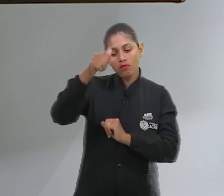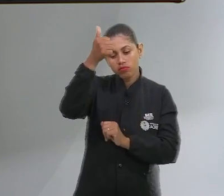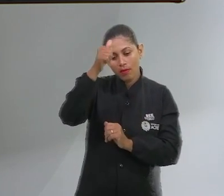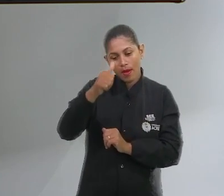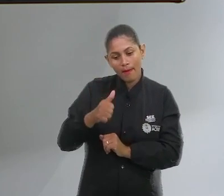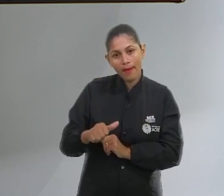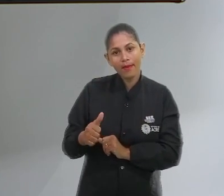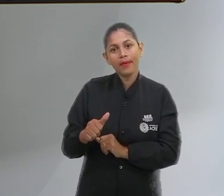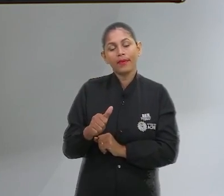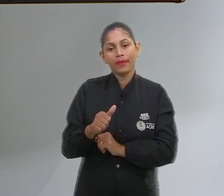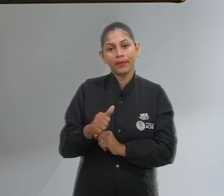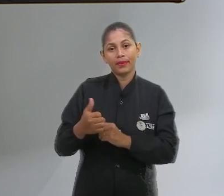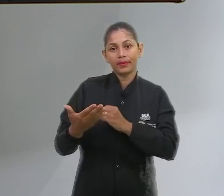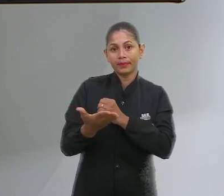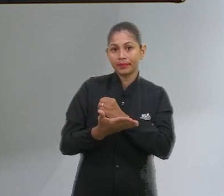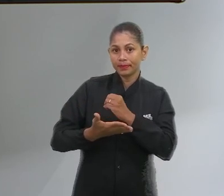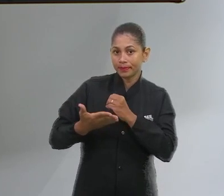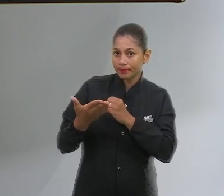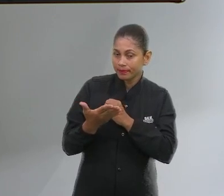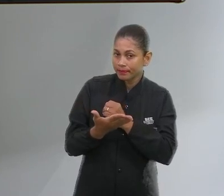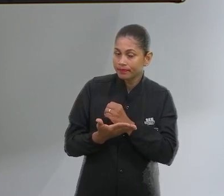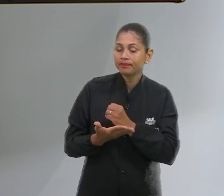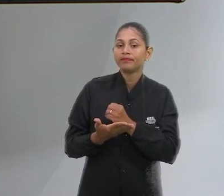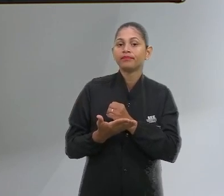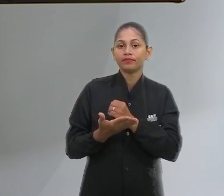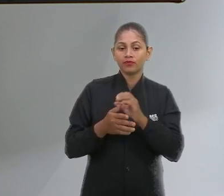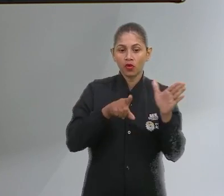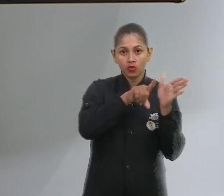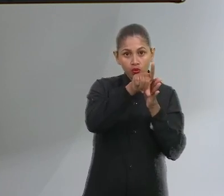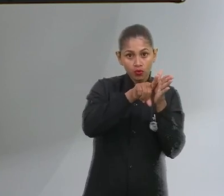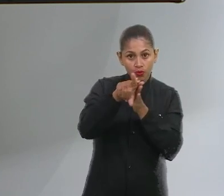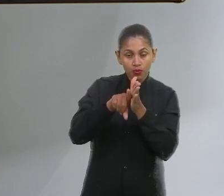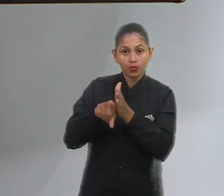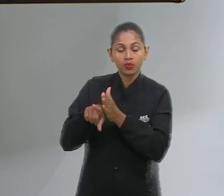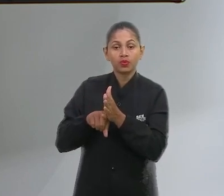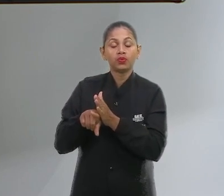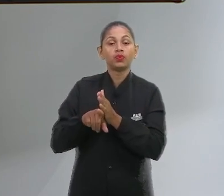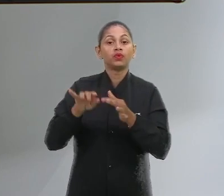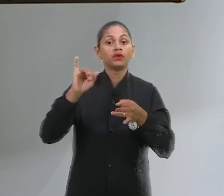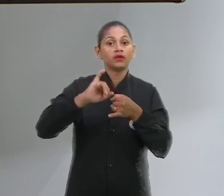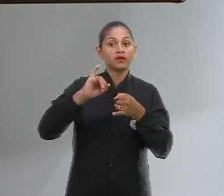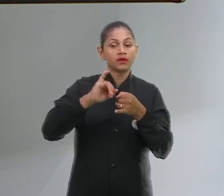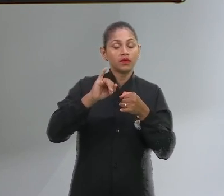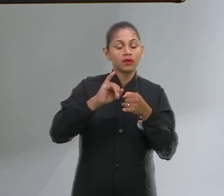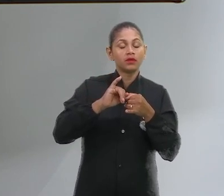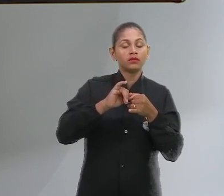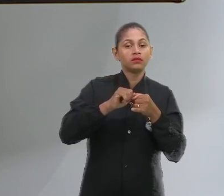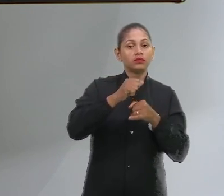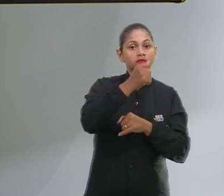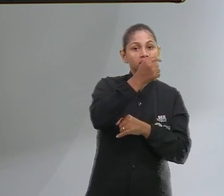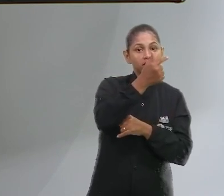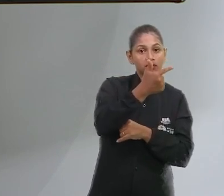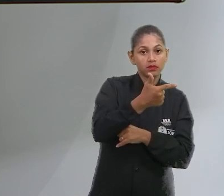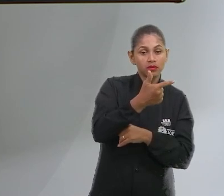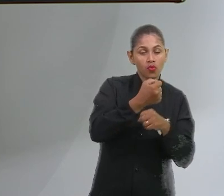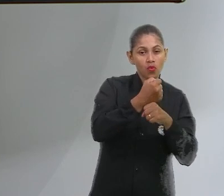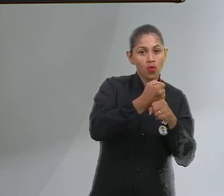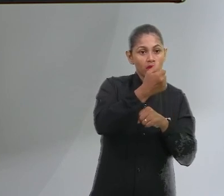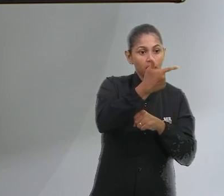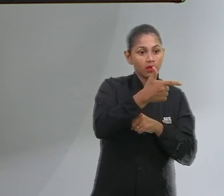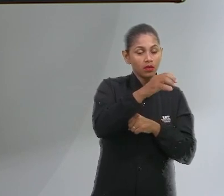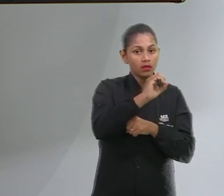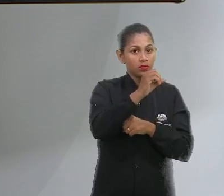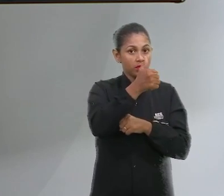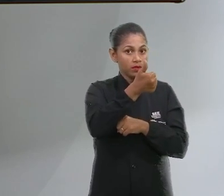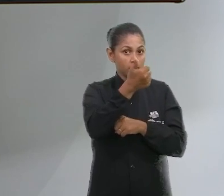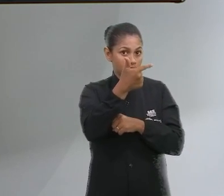uma consultoria realizada entre os anos de 2012 a 2022 pela